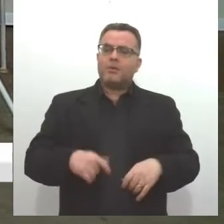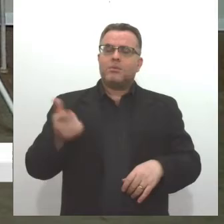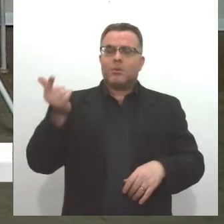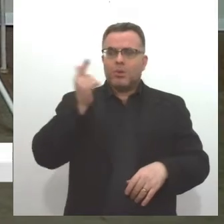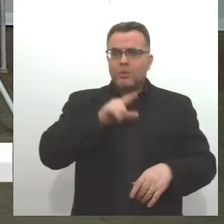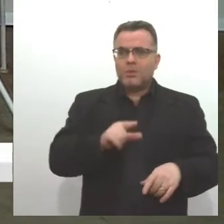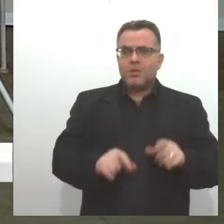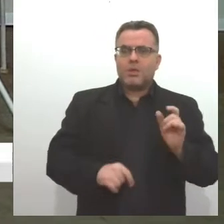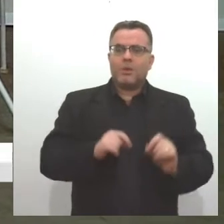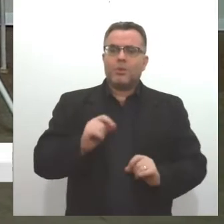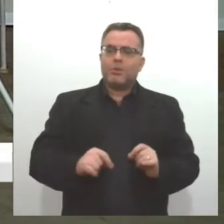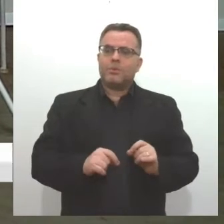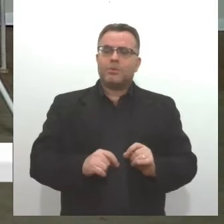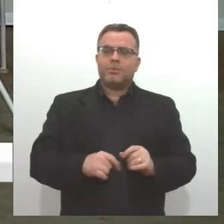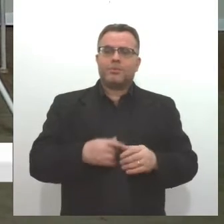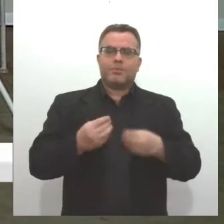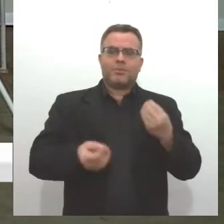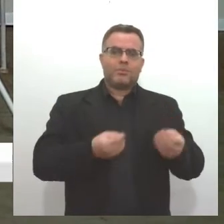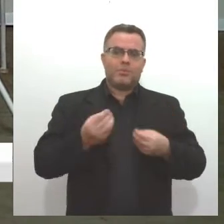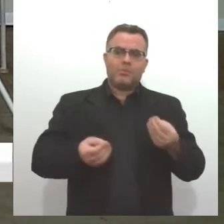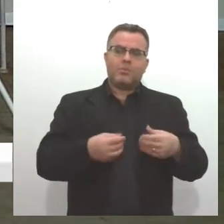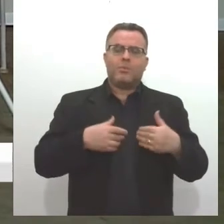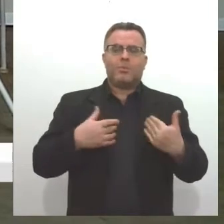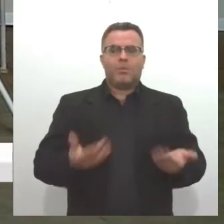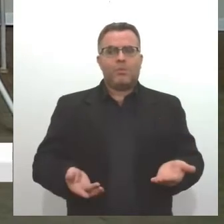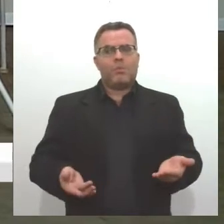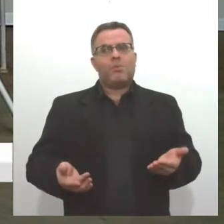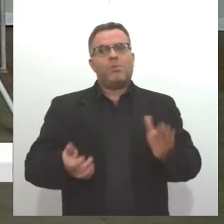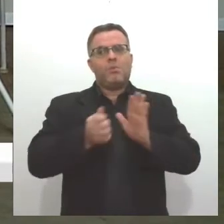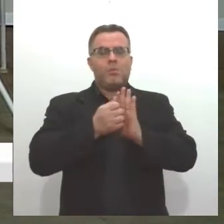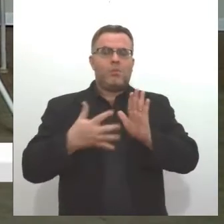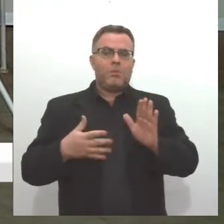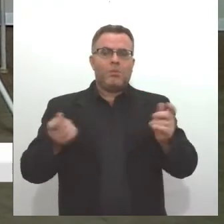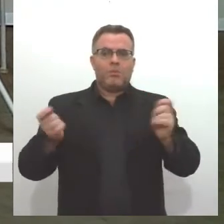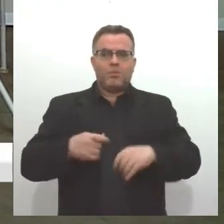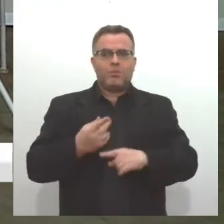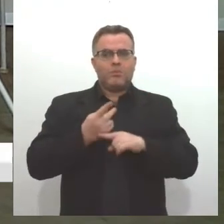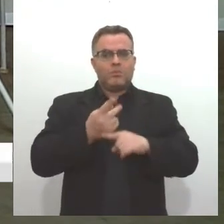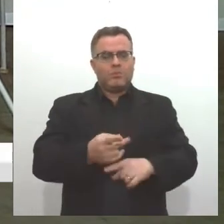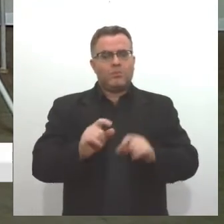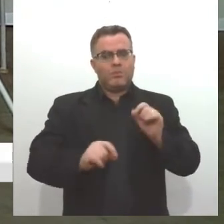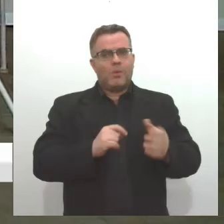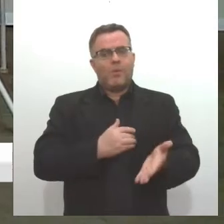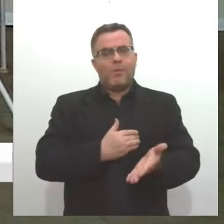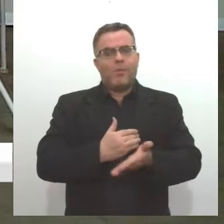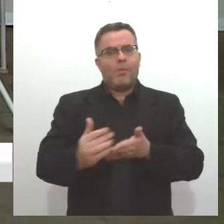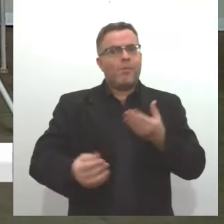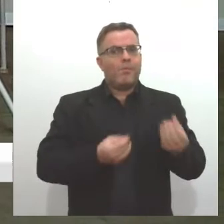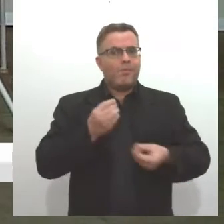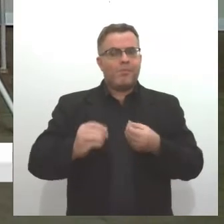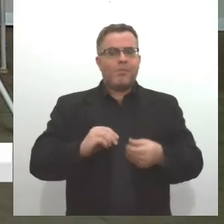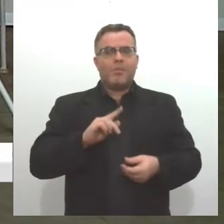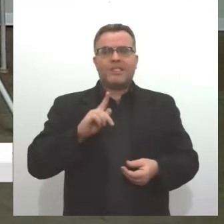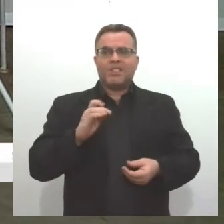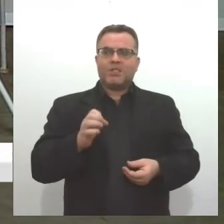ajuda, por que número, por que plataforma elas podem procurar vocês, começando aí pela Giovana, por